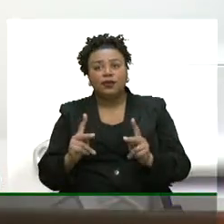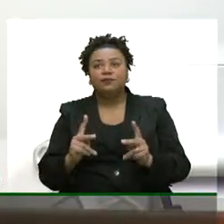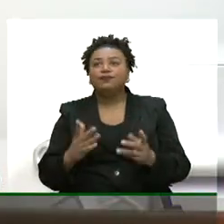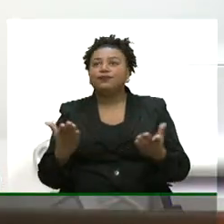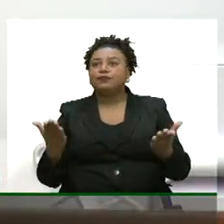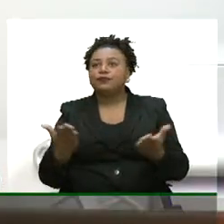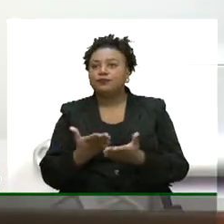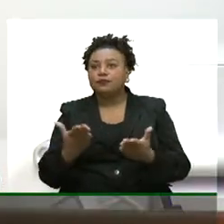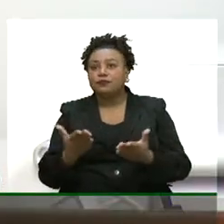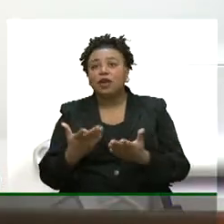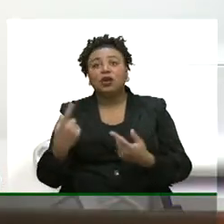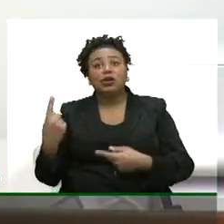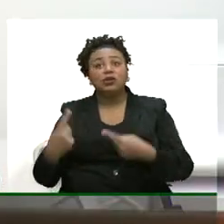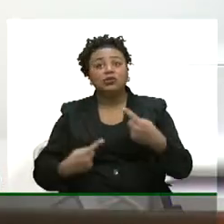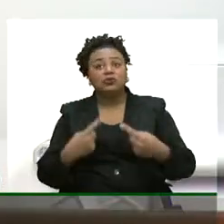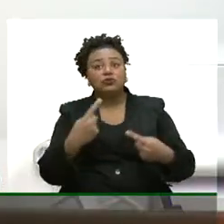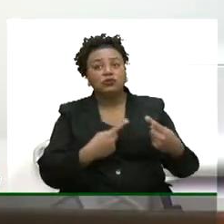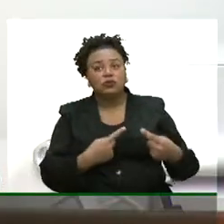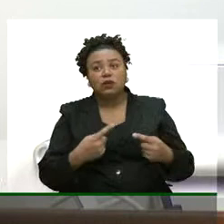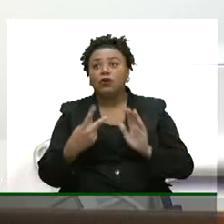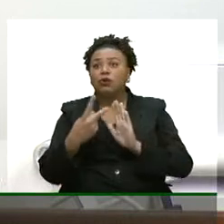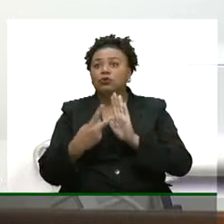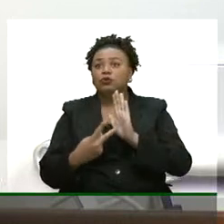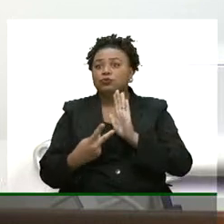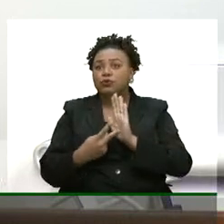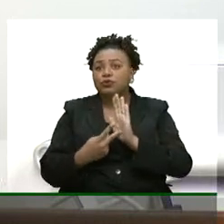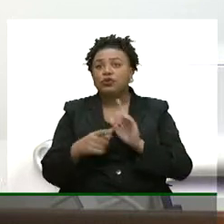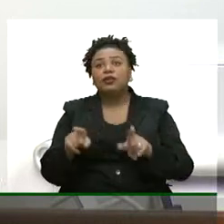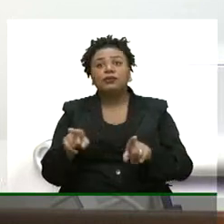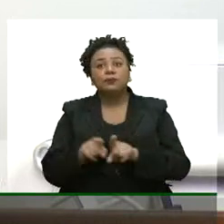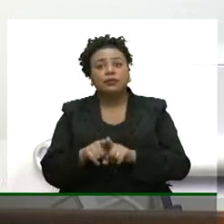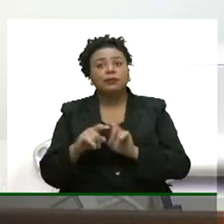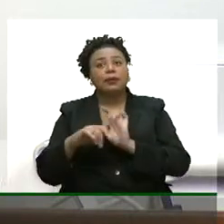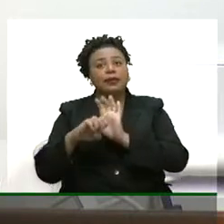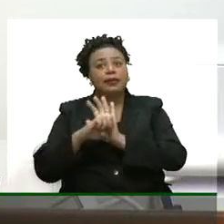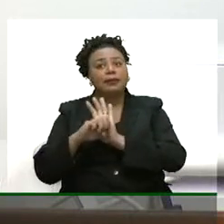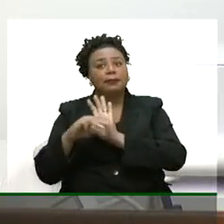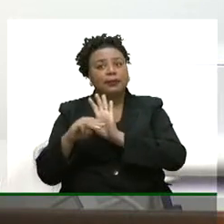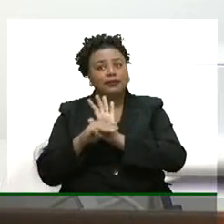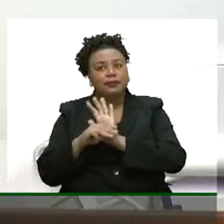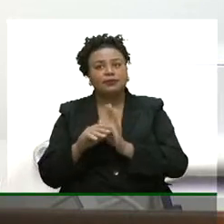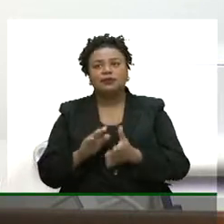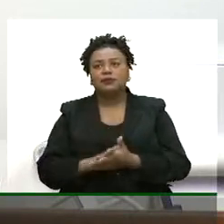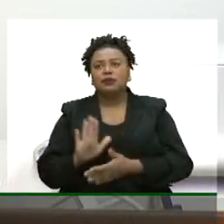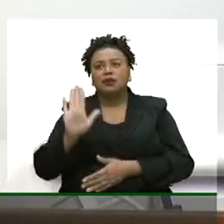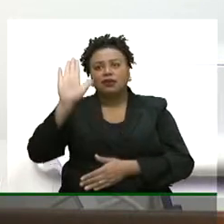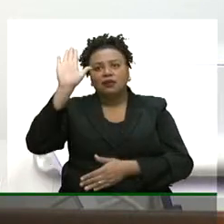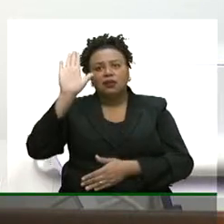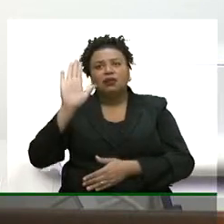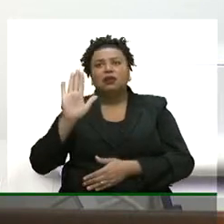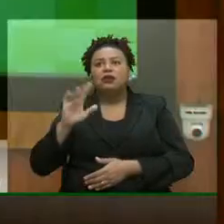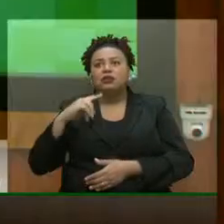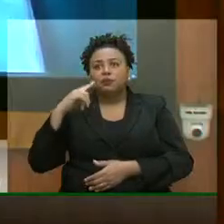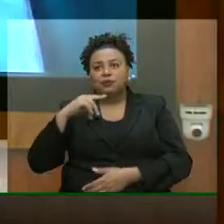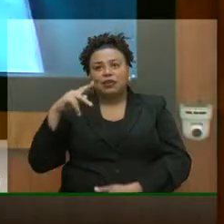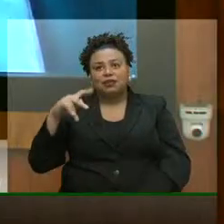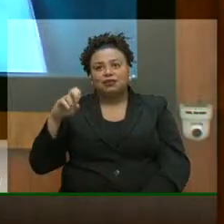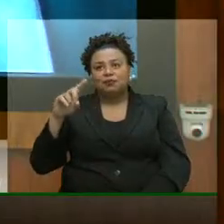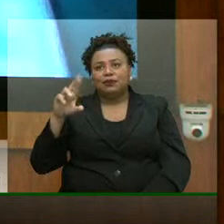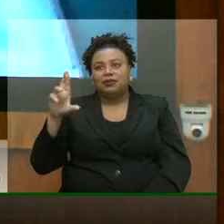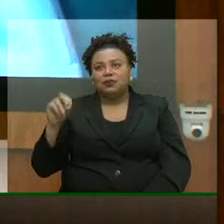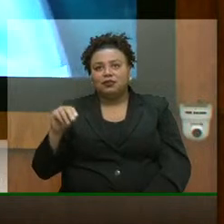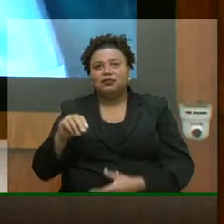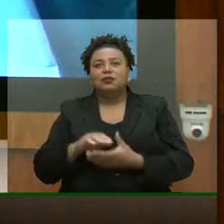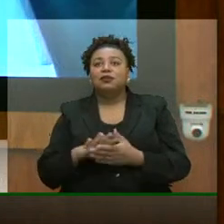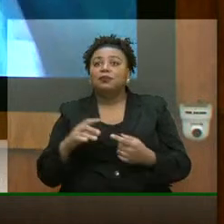Passamos agora à discussão do projeto e às emendas. Peço a palavra, Pedro Pereira, presidente.